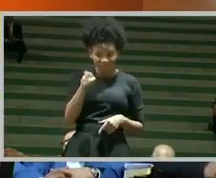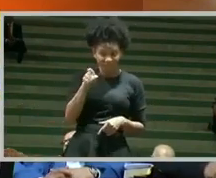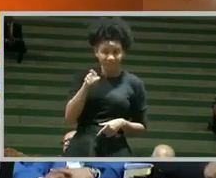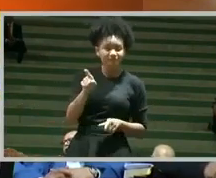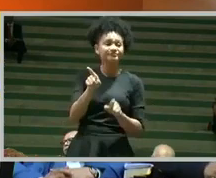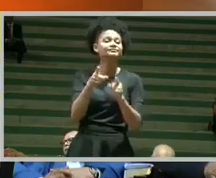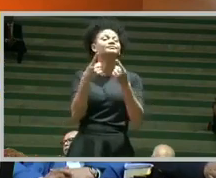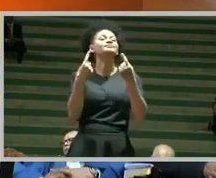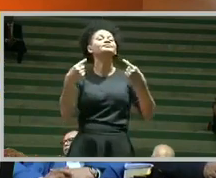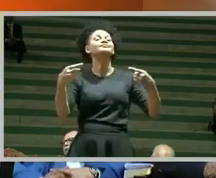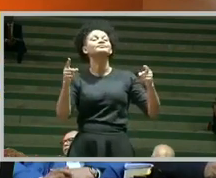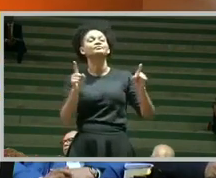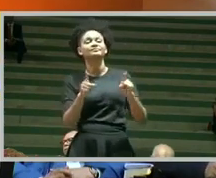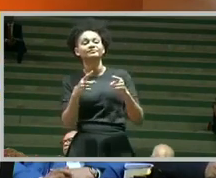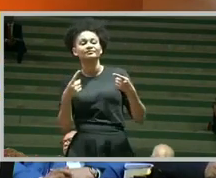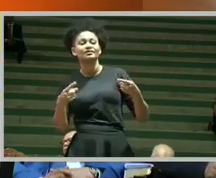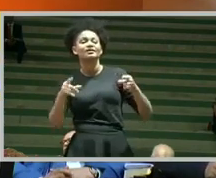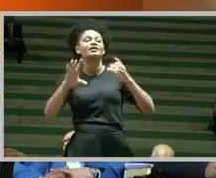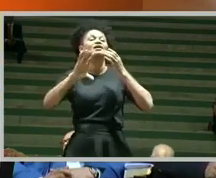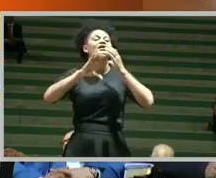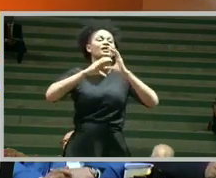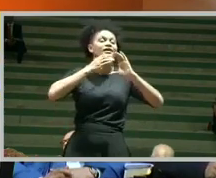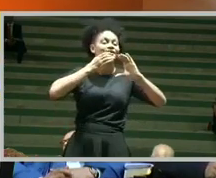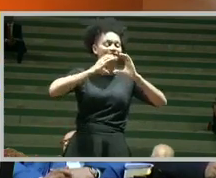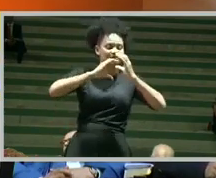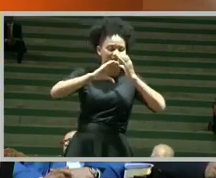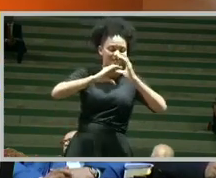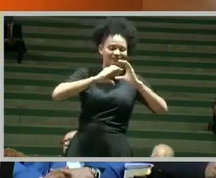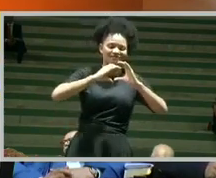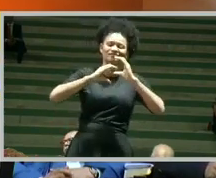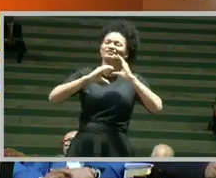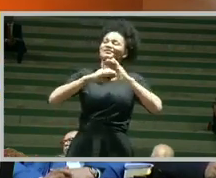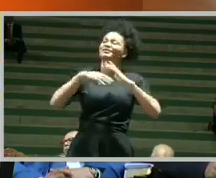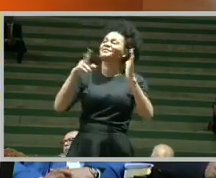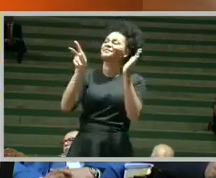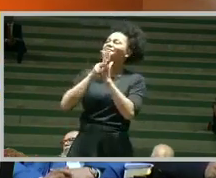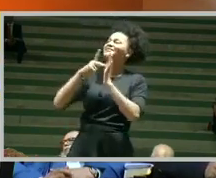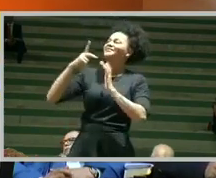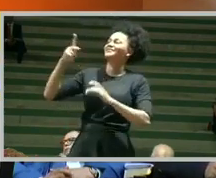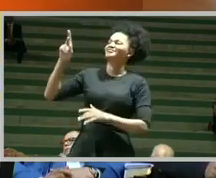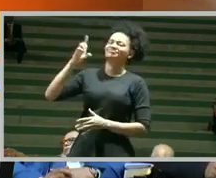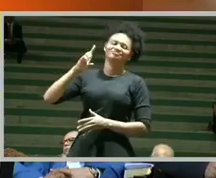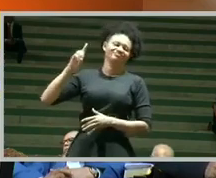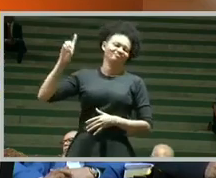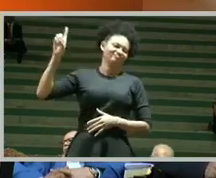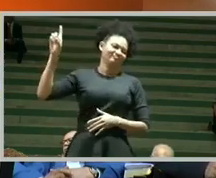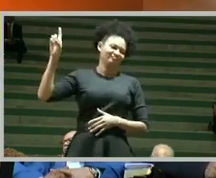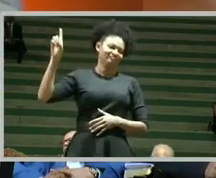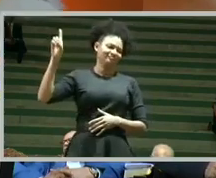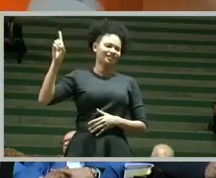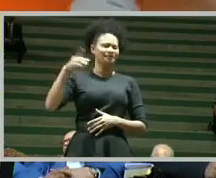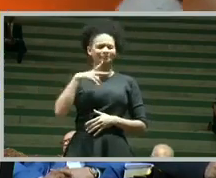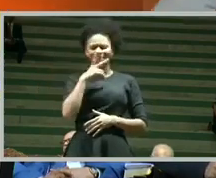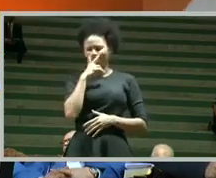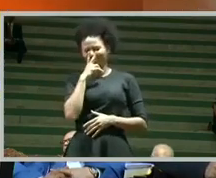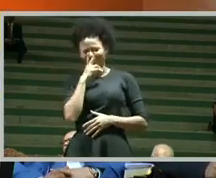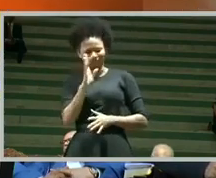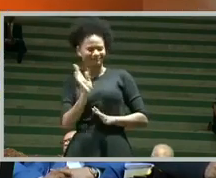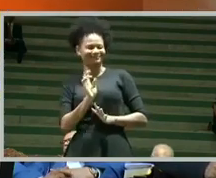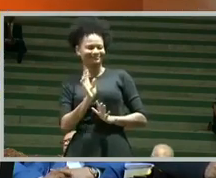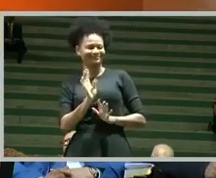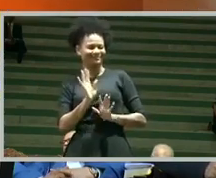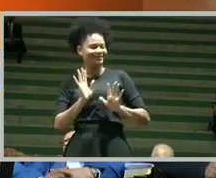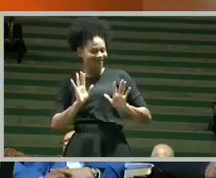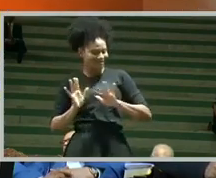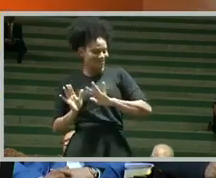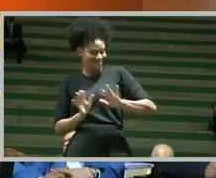hino é cantado para Deus. Parece que não, mas isso